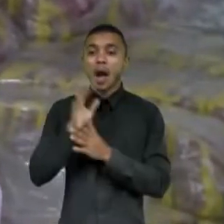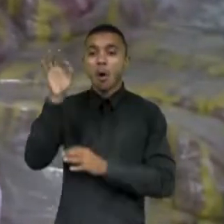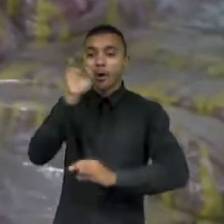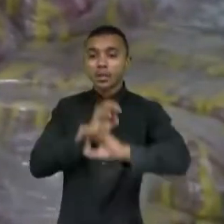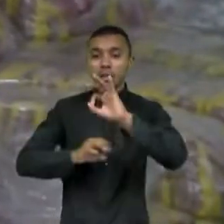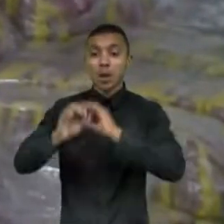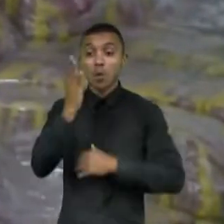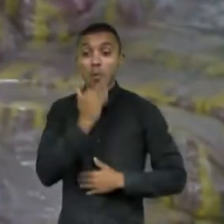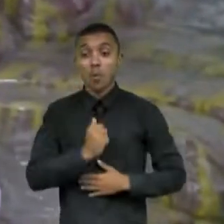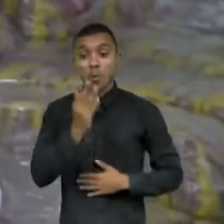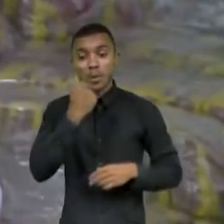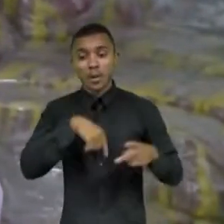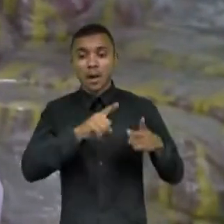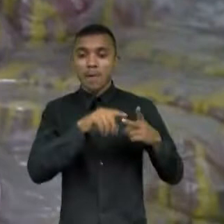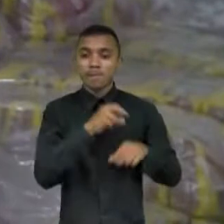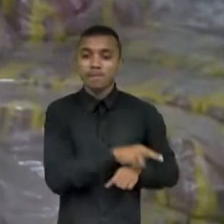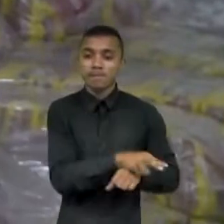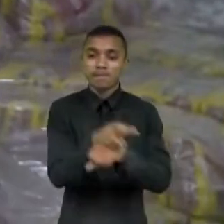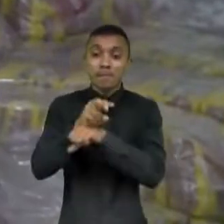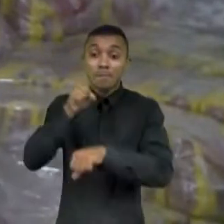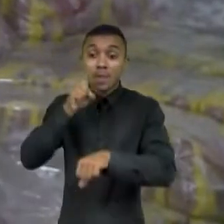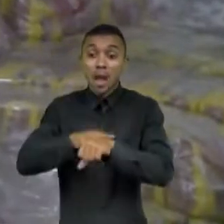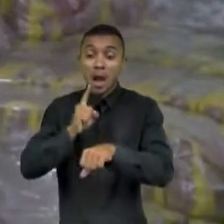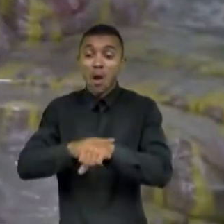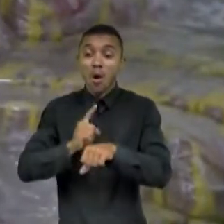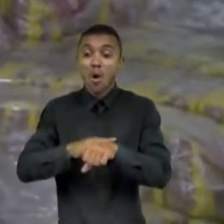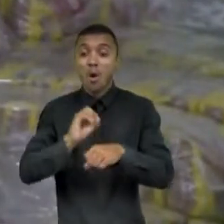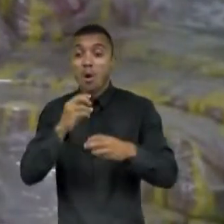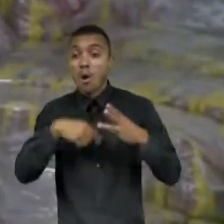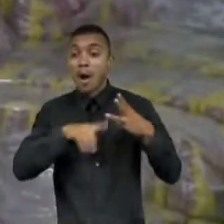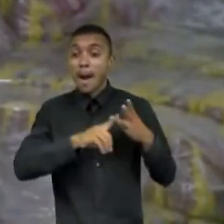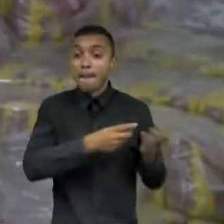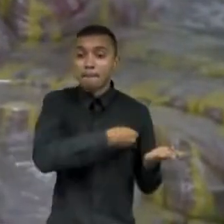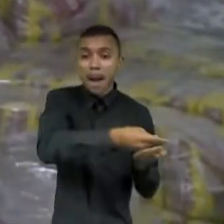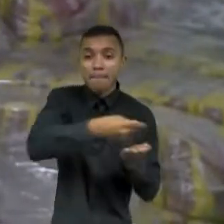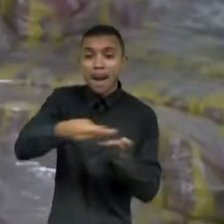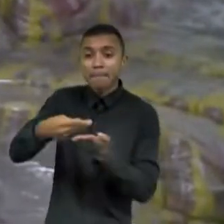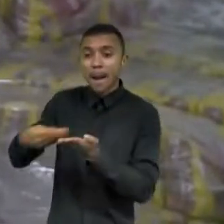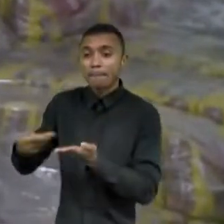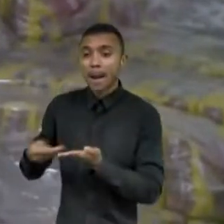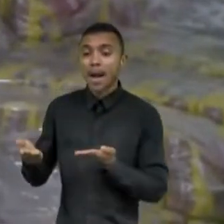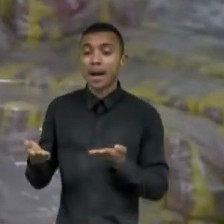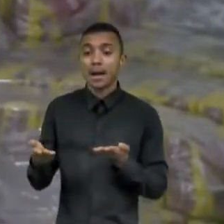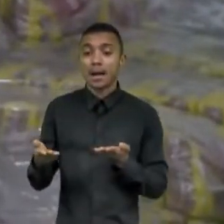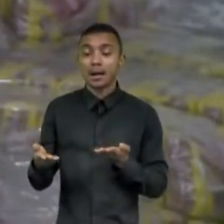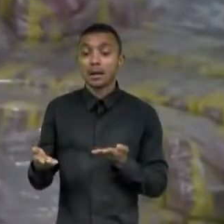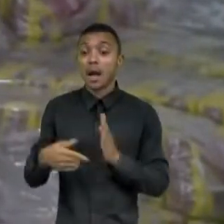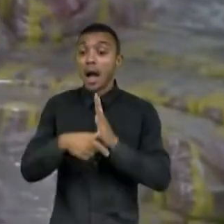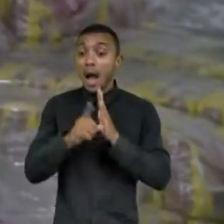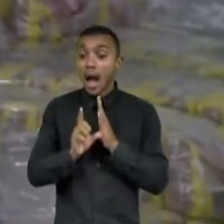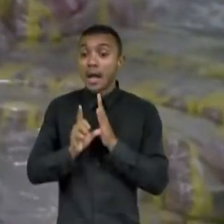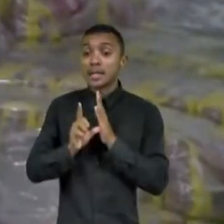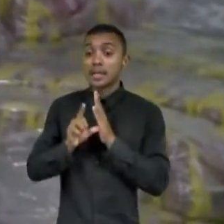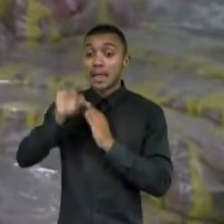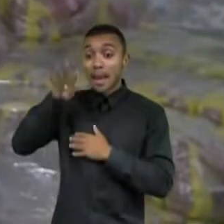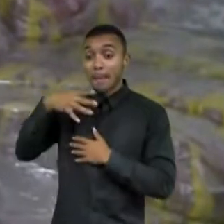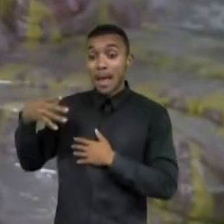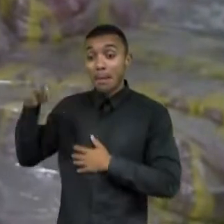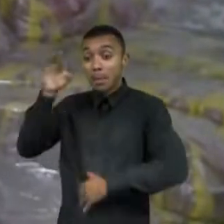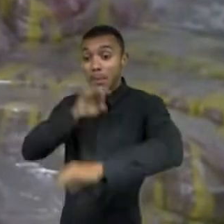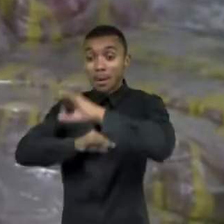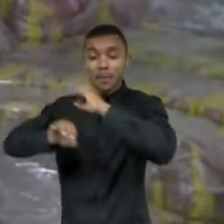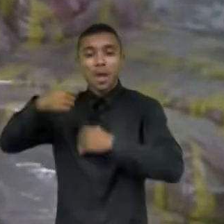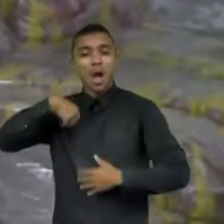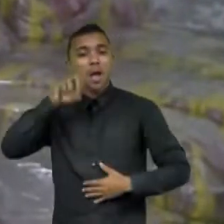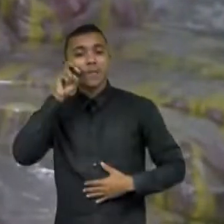como o acompanhamento durante a produção e distribuição. Durante o planejamento, a gente observa